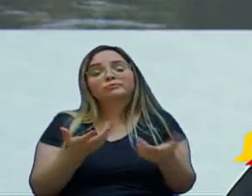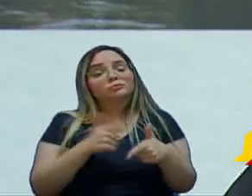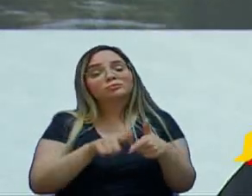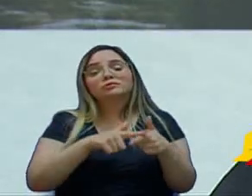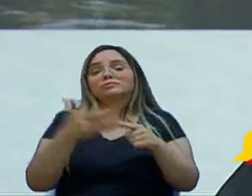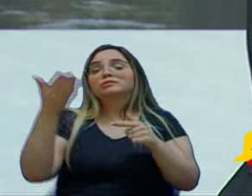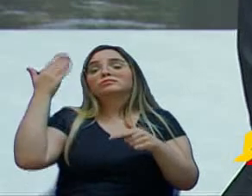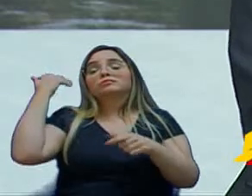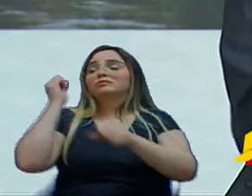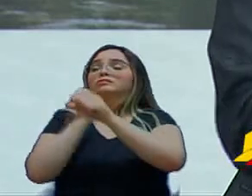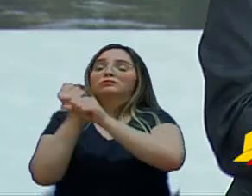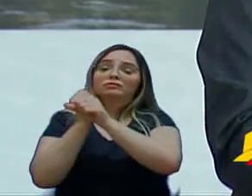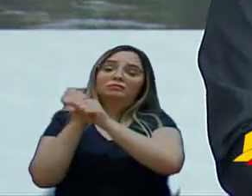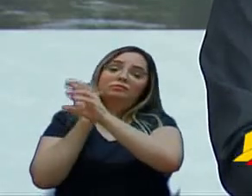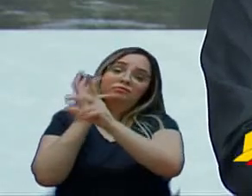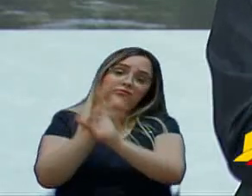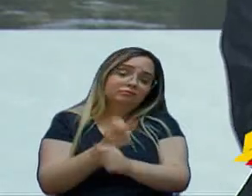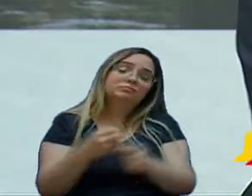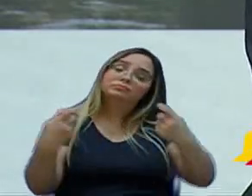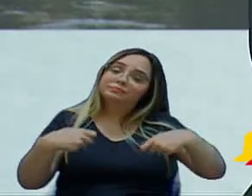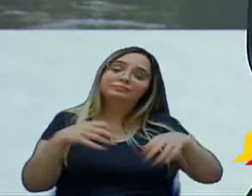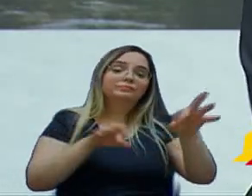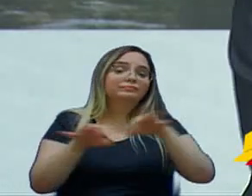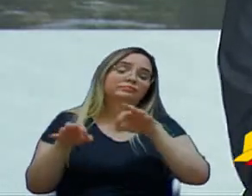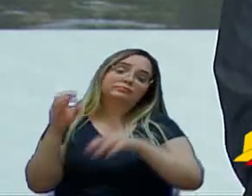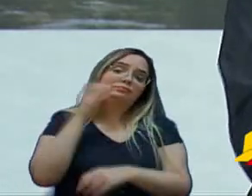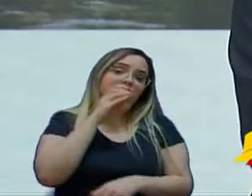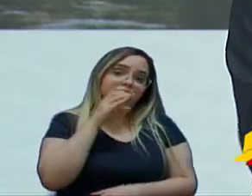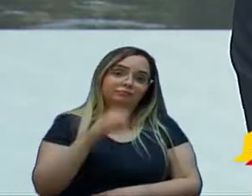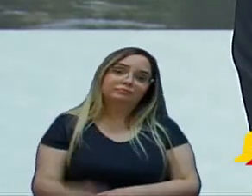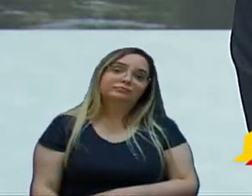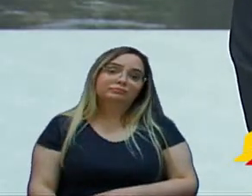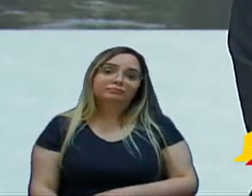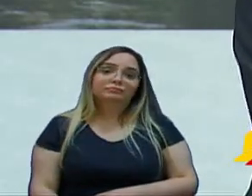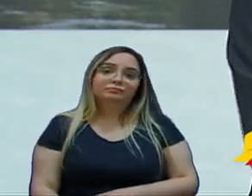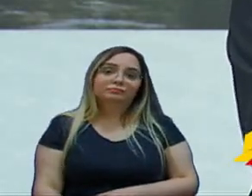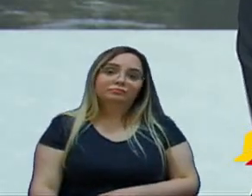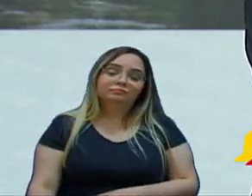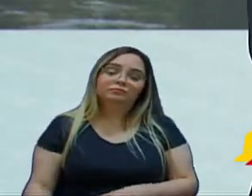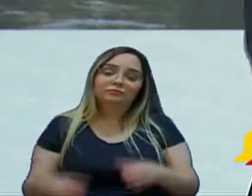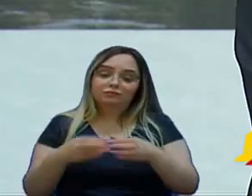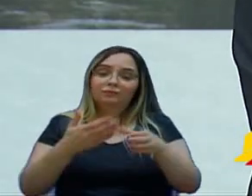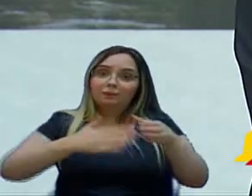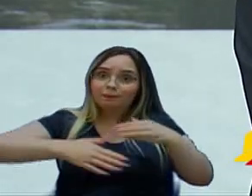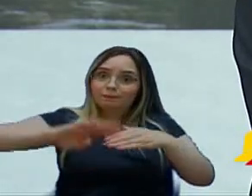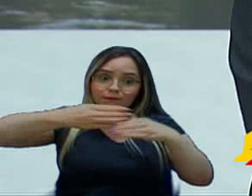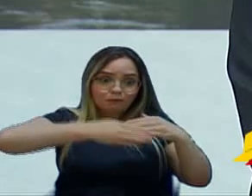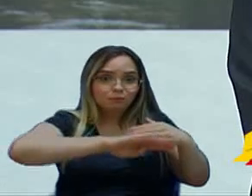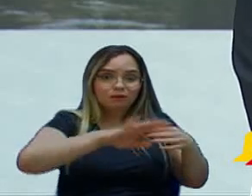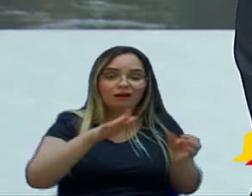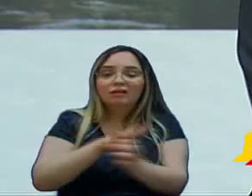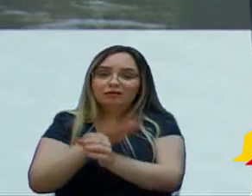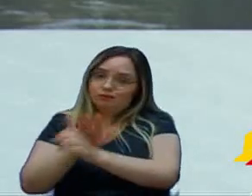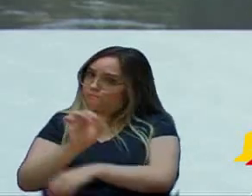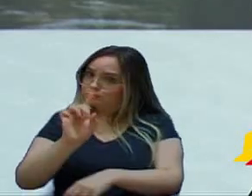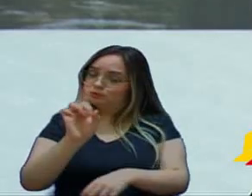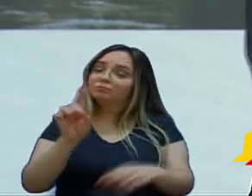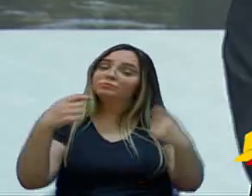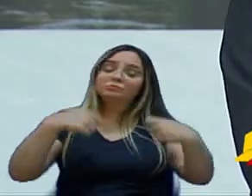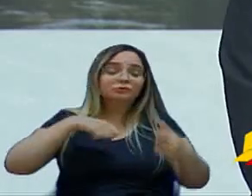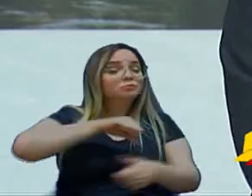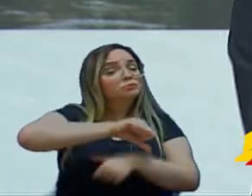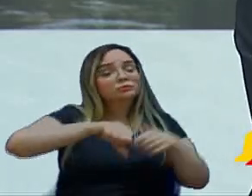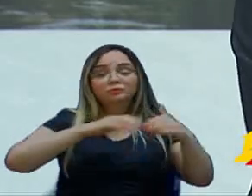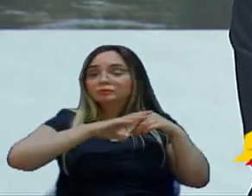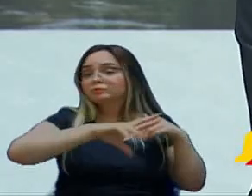sendo feito, ser feito refazimento e, por meios próprios, esse tapa, não tapa buraco, é um refazimento asfáltico e, esse ano